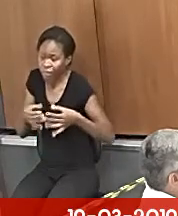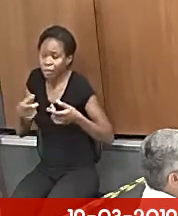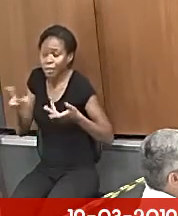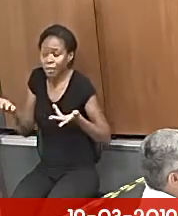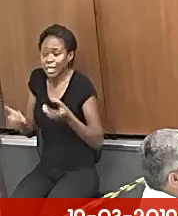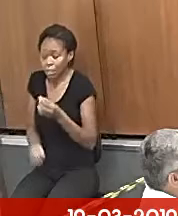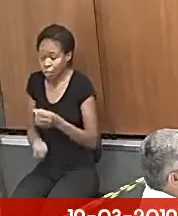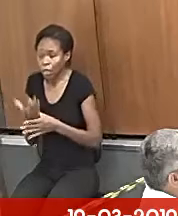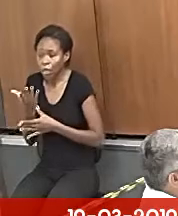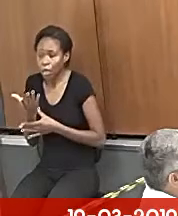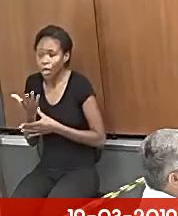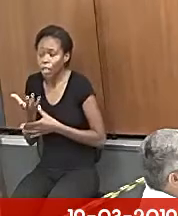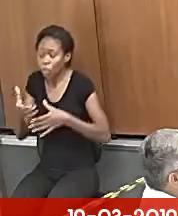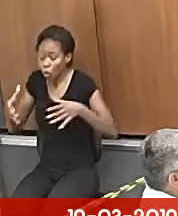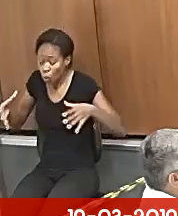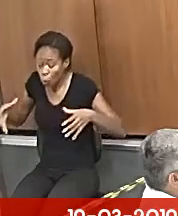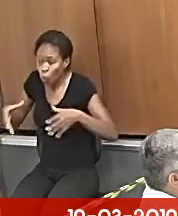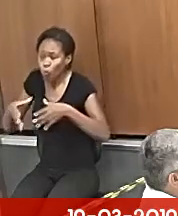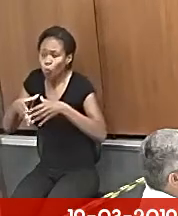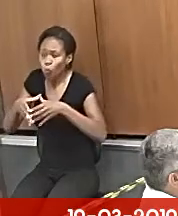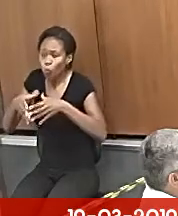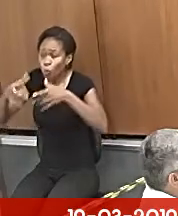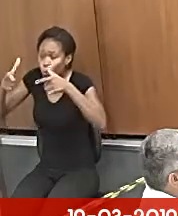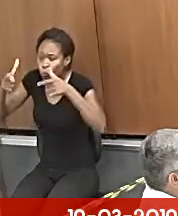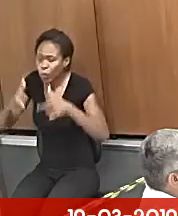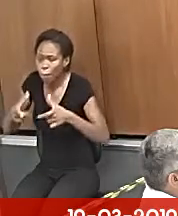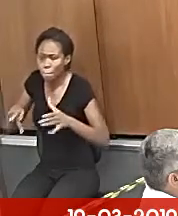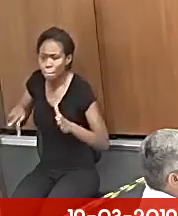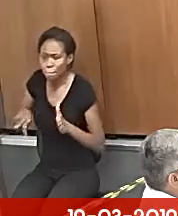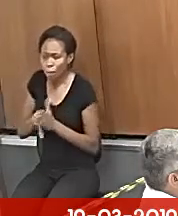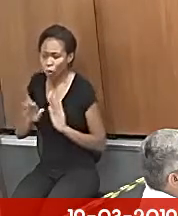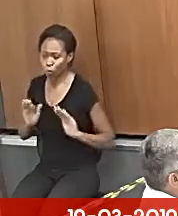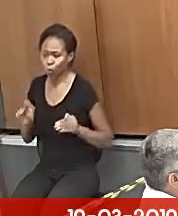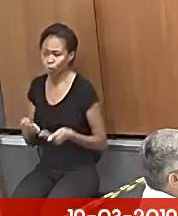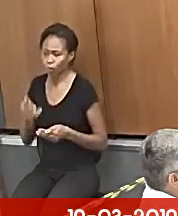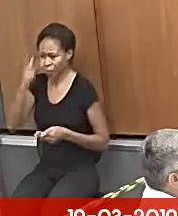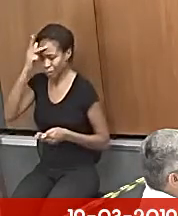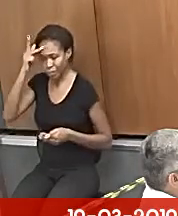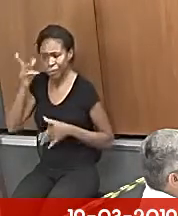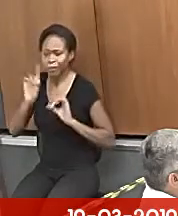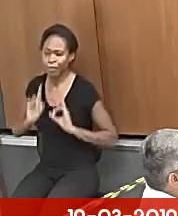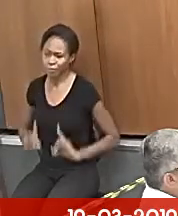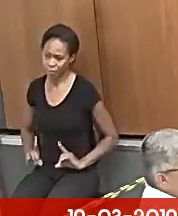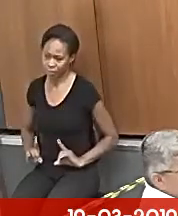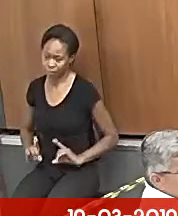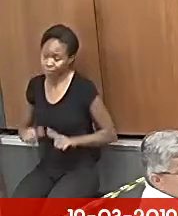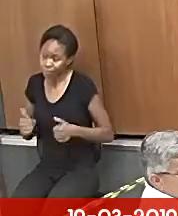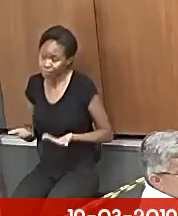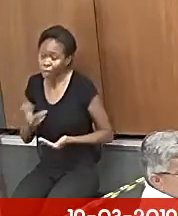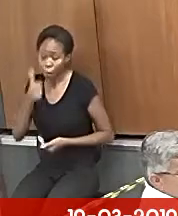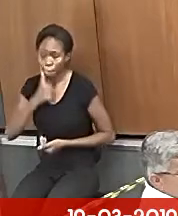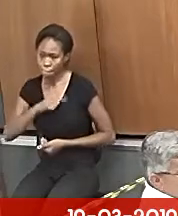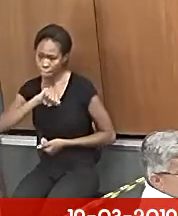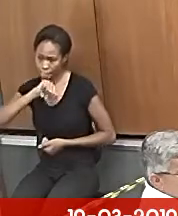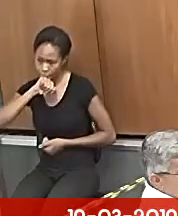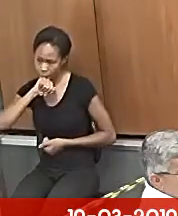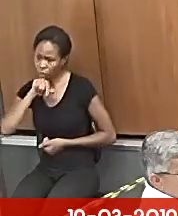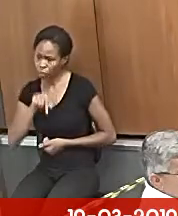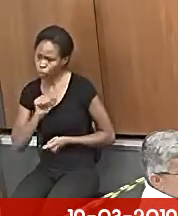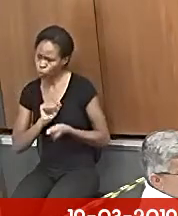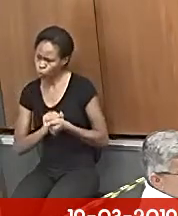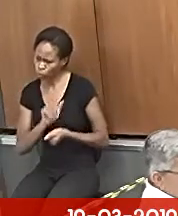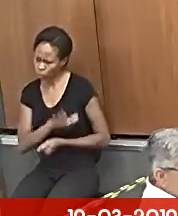causas exclusivo para pessoa com deficiência quer dizer aquela mãe com aquela criança foi no hospital não foi